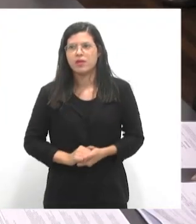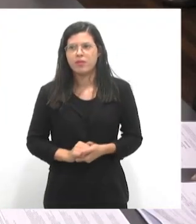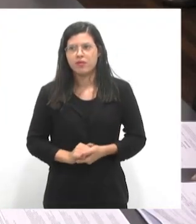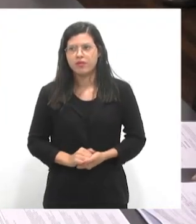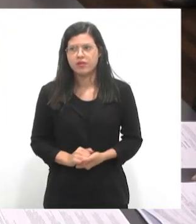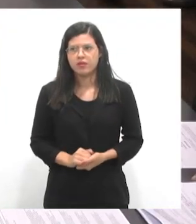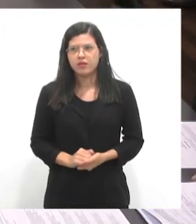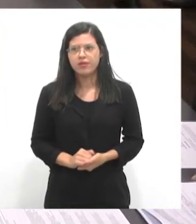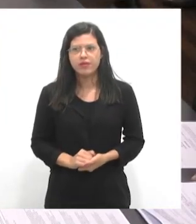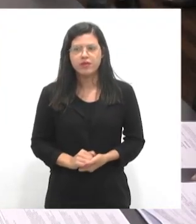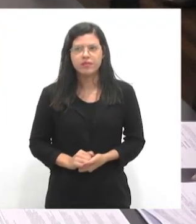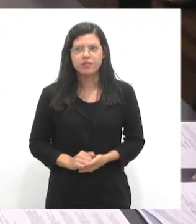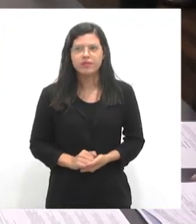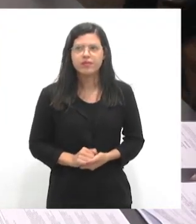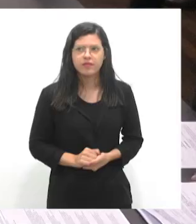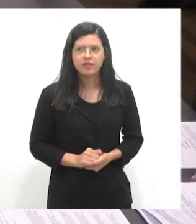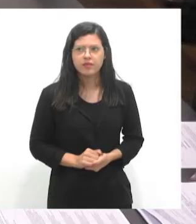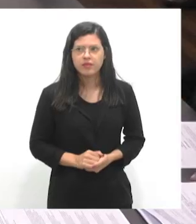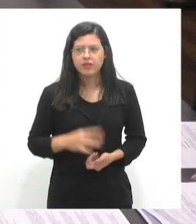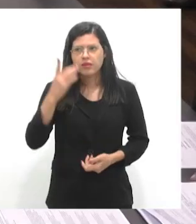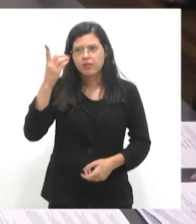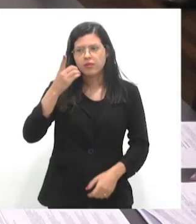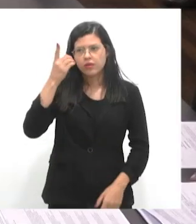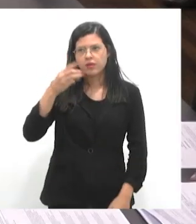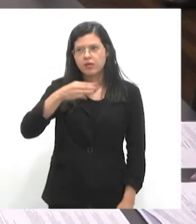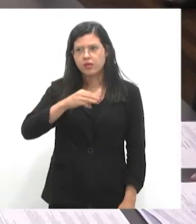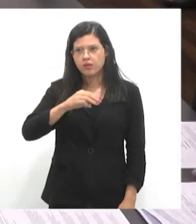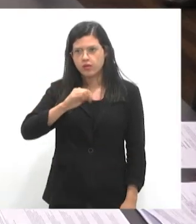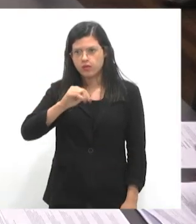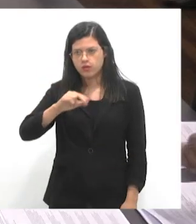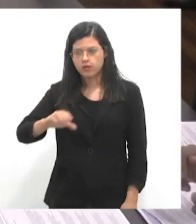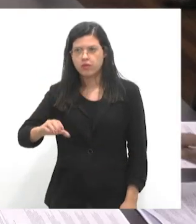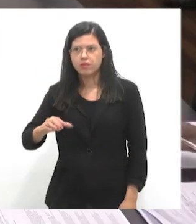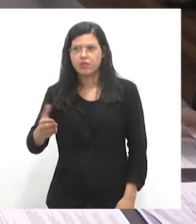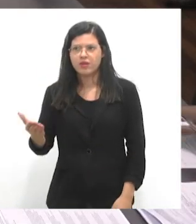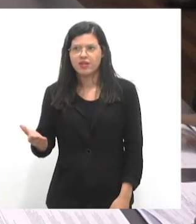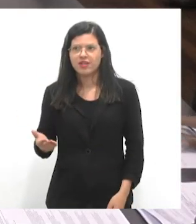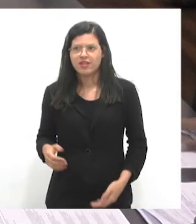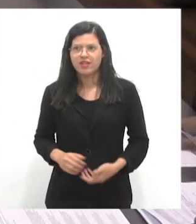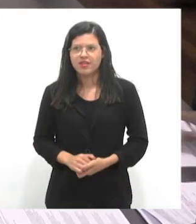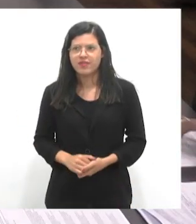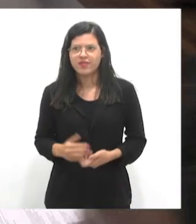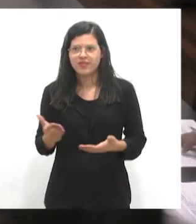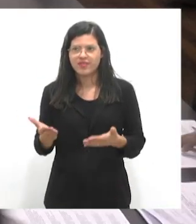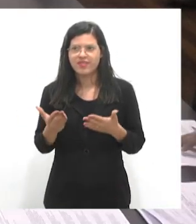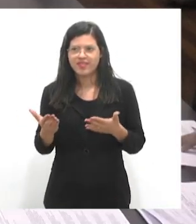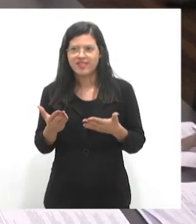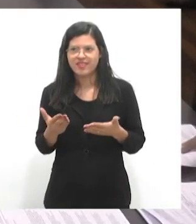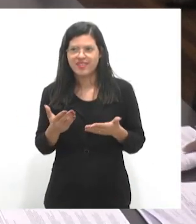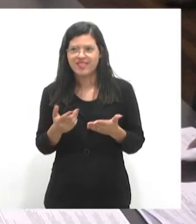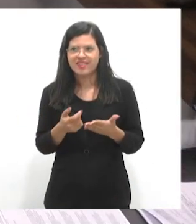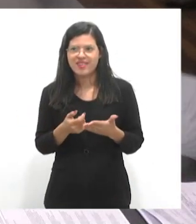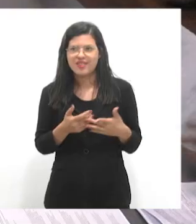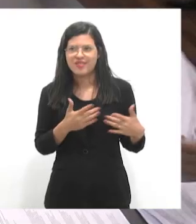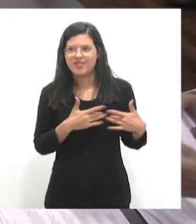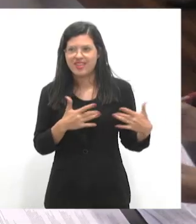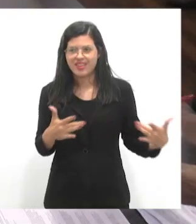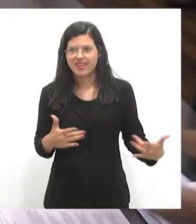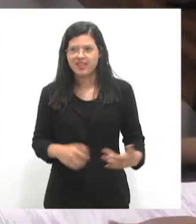Aprovado. O deputado Mink veio nos comprar a solidariedade aqui com...